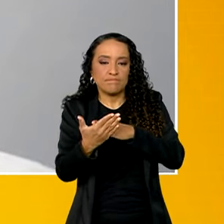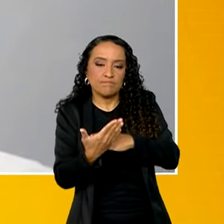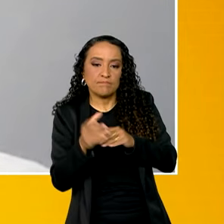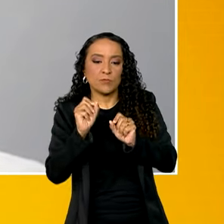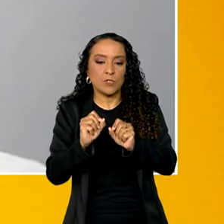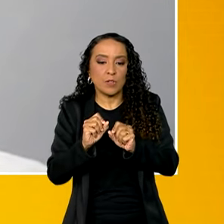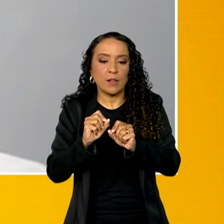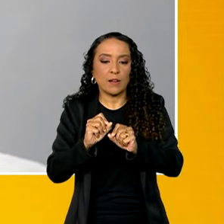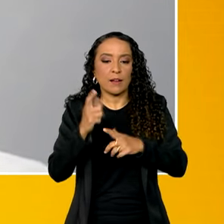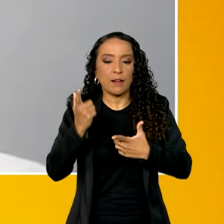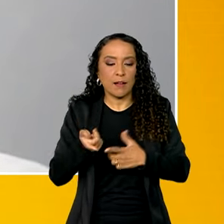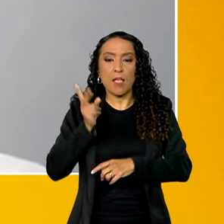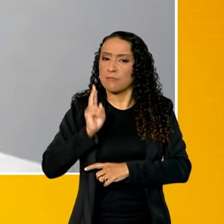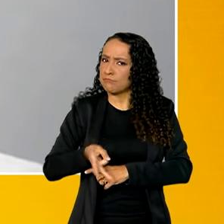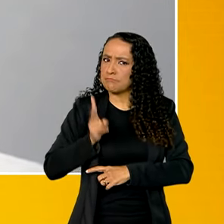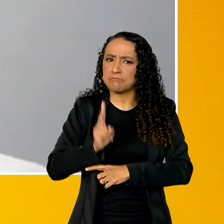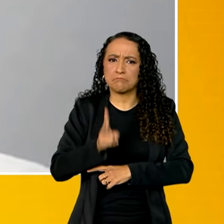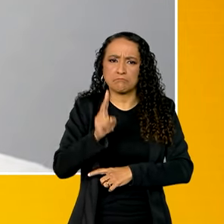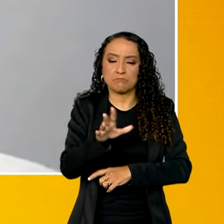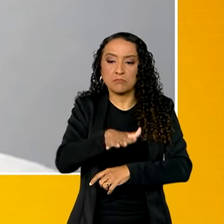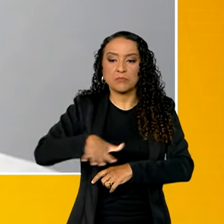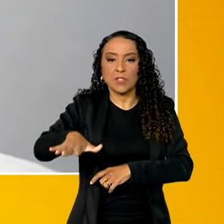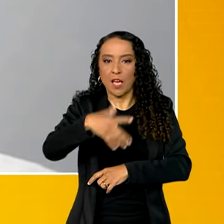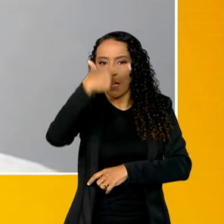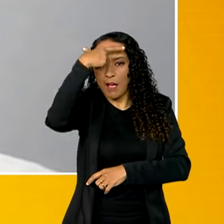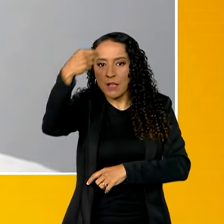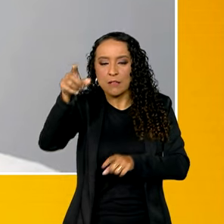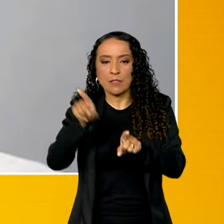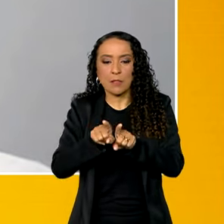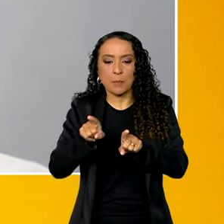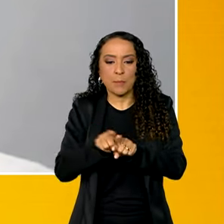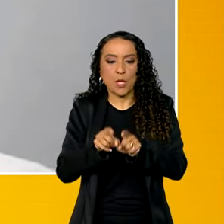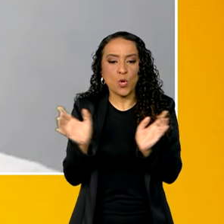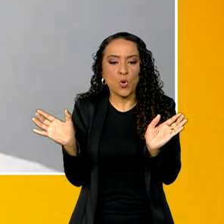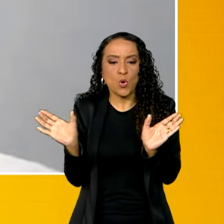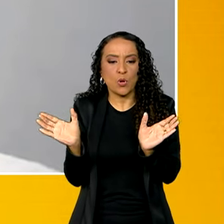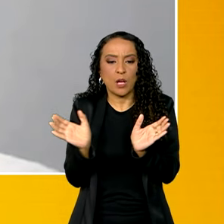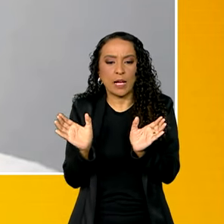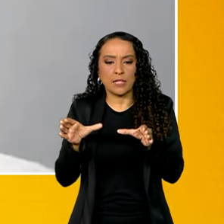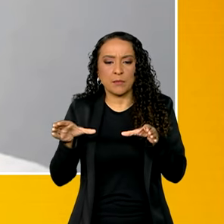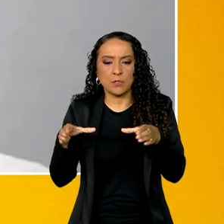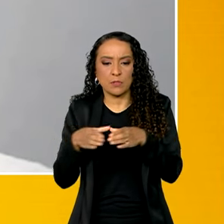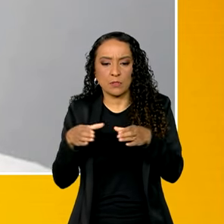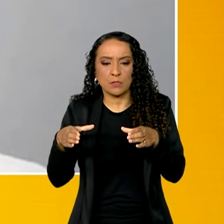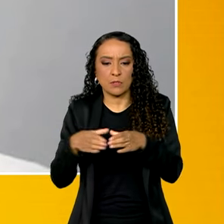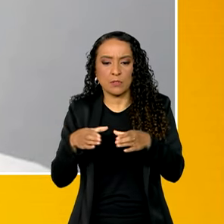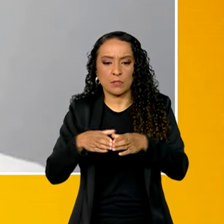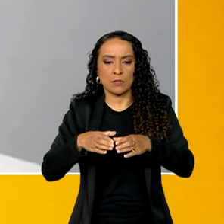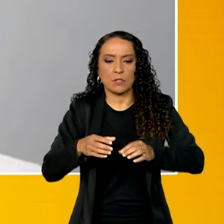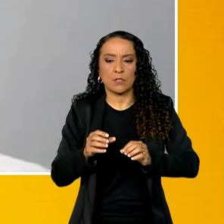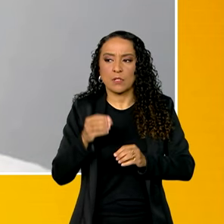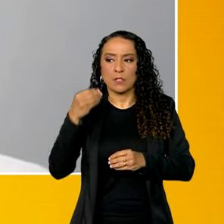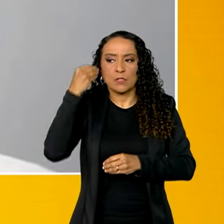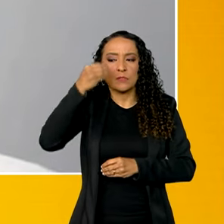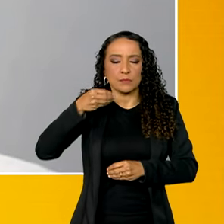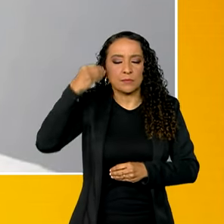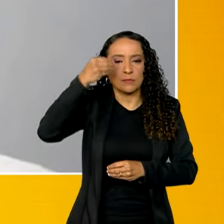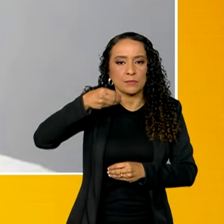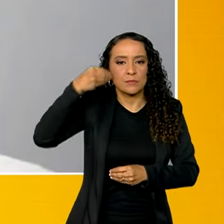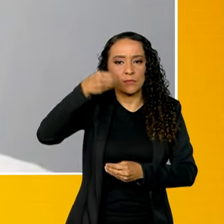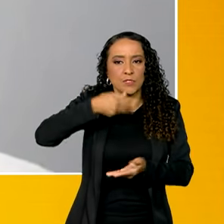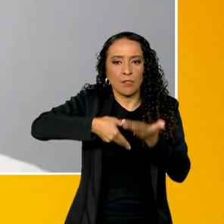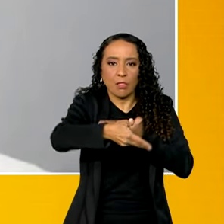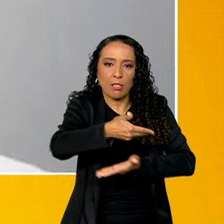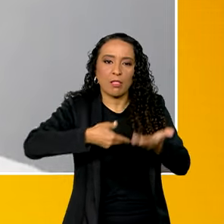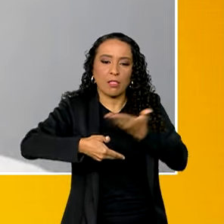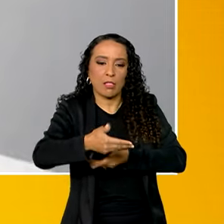é um ato muito frequente no mundo acadêmico. As equipes colaboram, trocam experiências, conhecimentos e